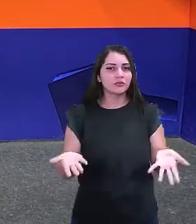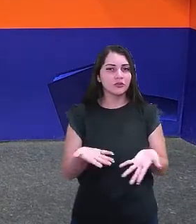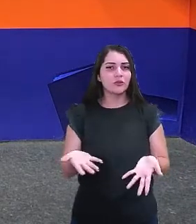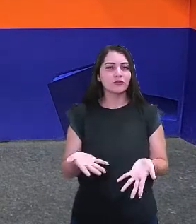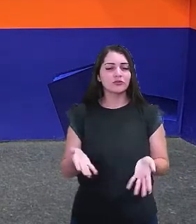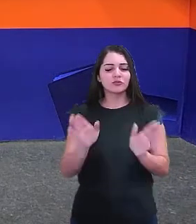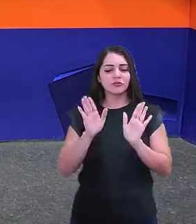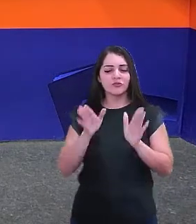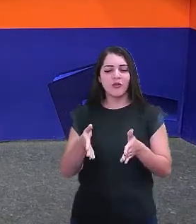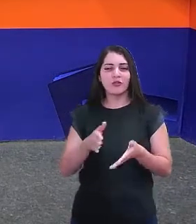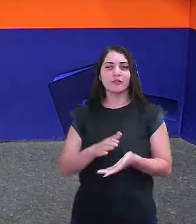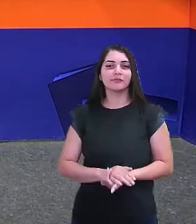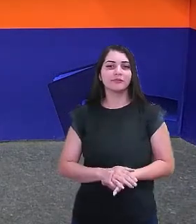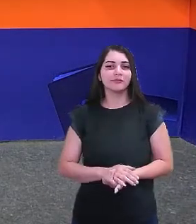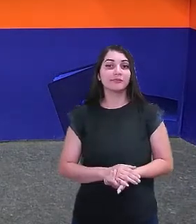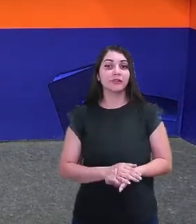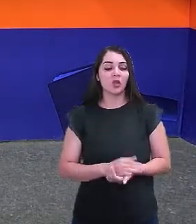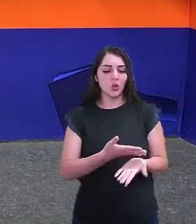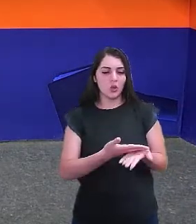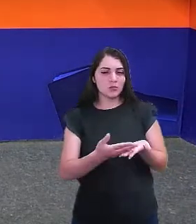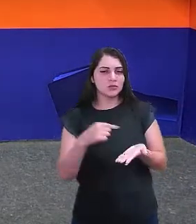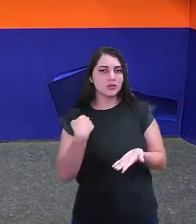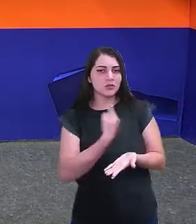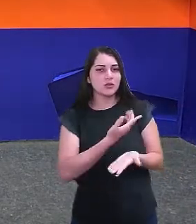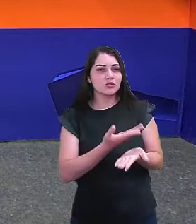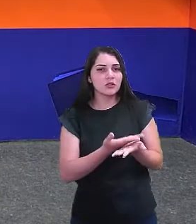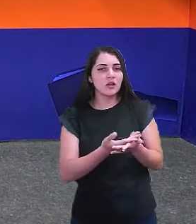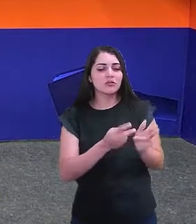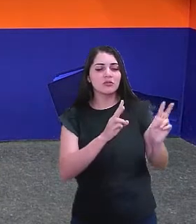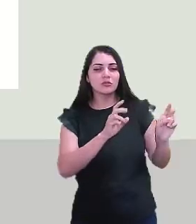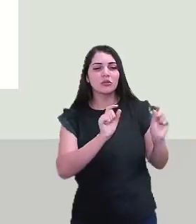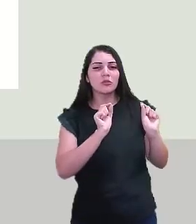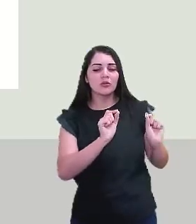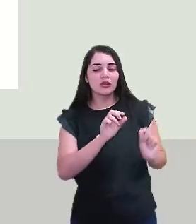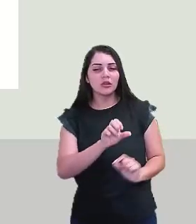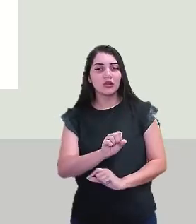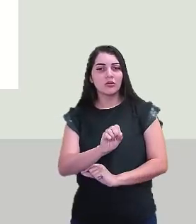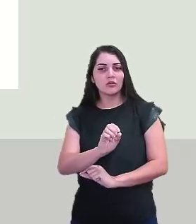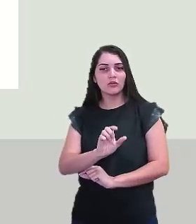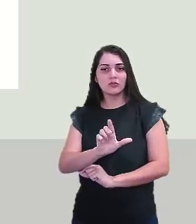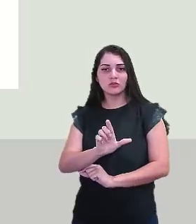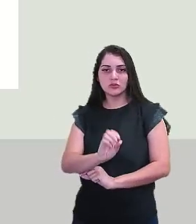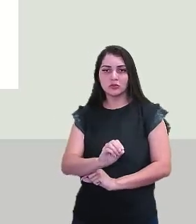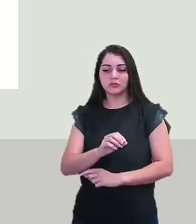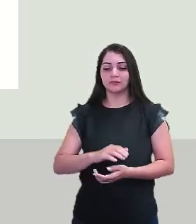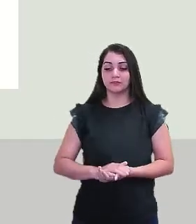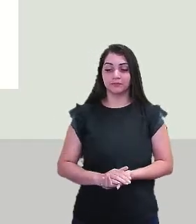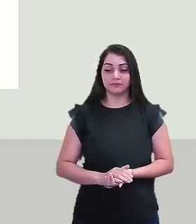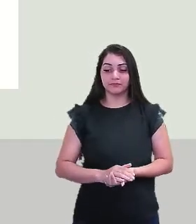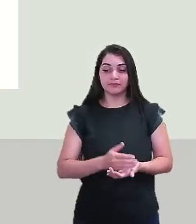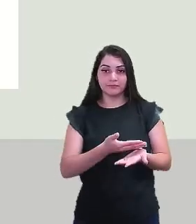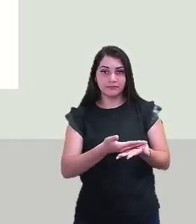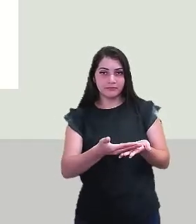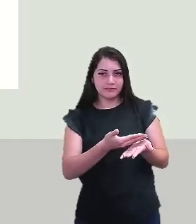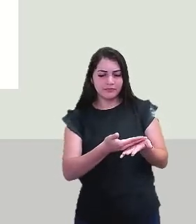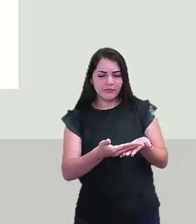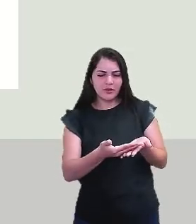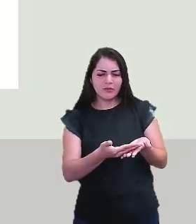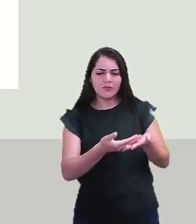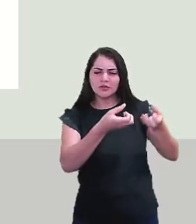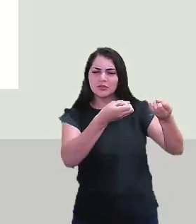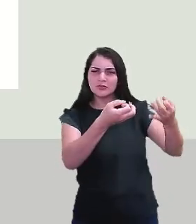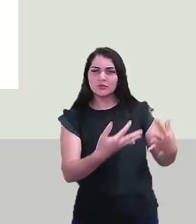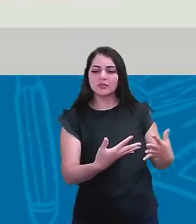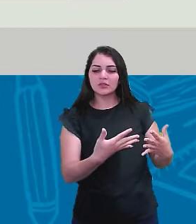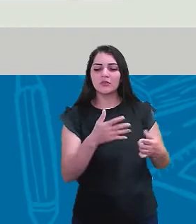liga aí, alunos, que vamos começar a nossa aula sobre o solo. Para começo de conversa, trazendo